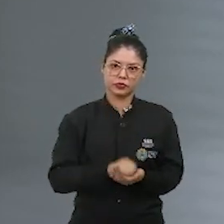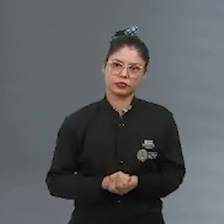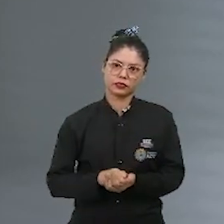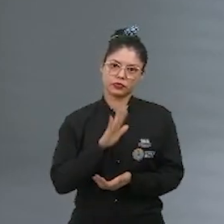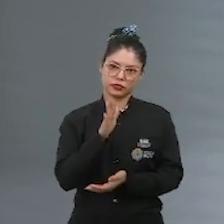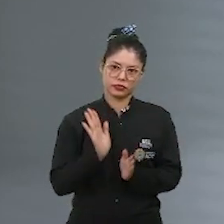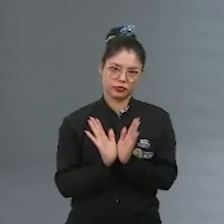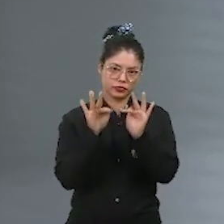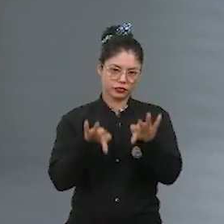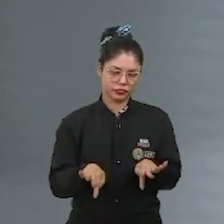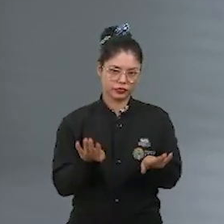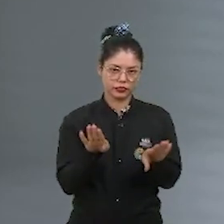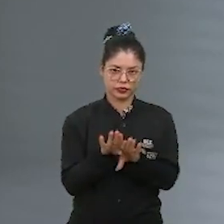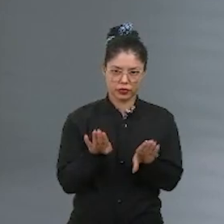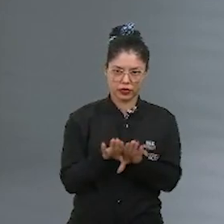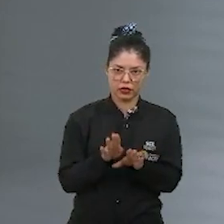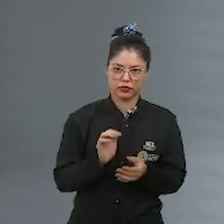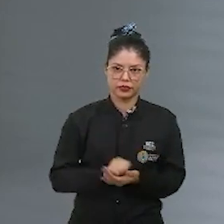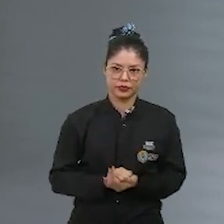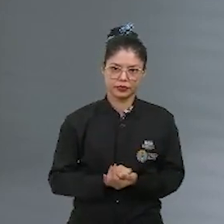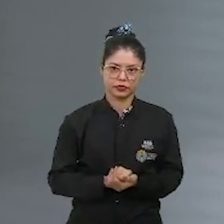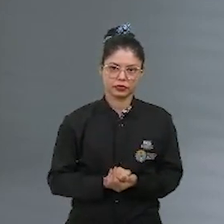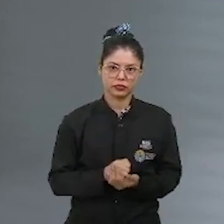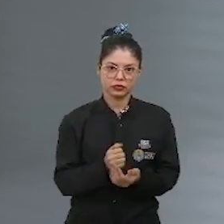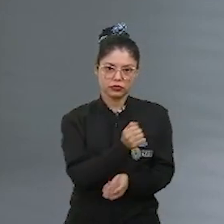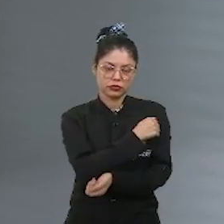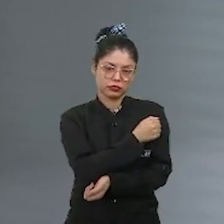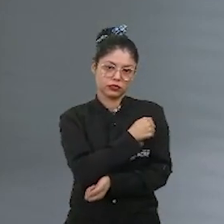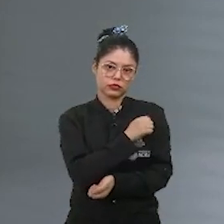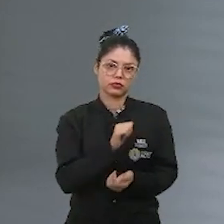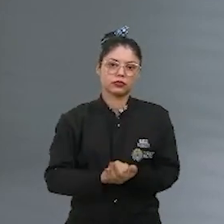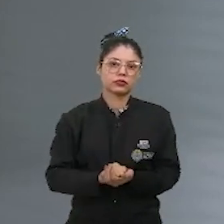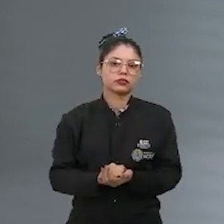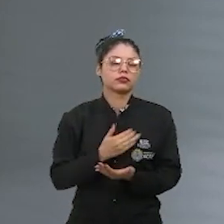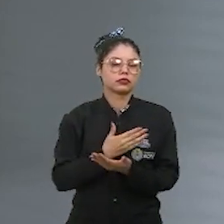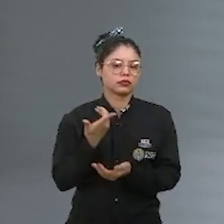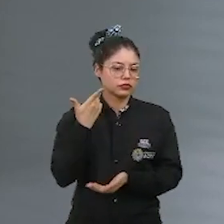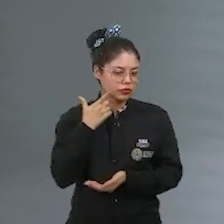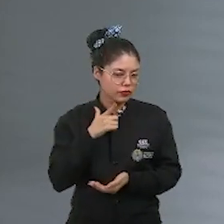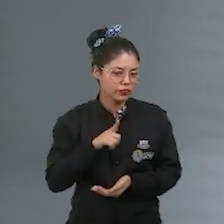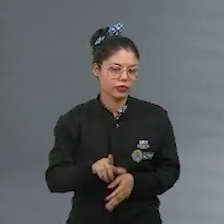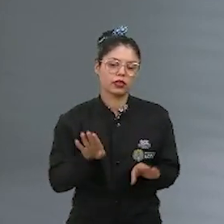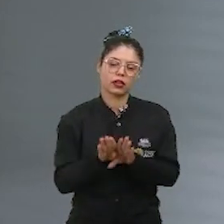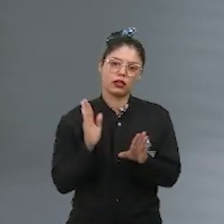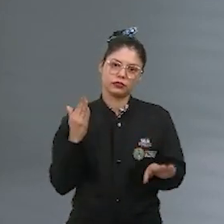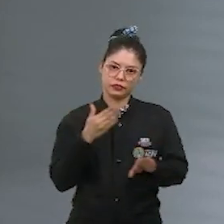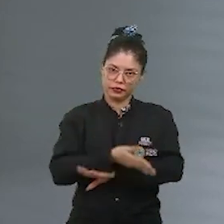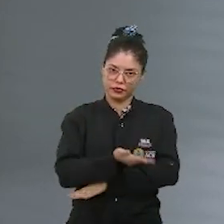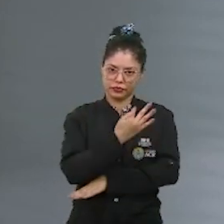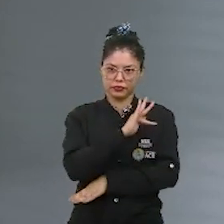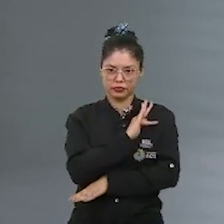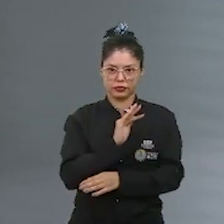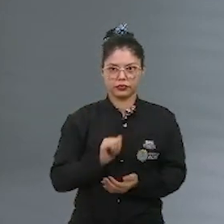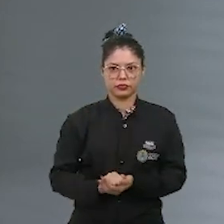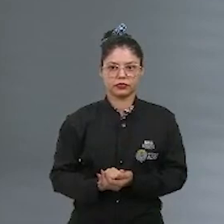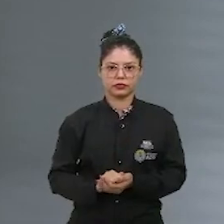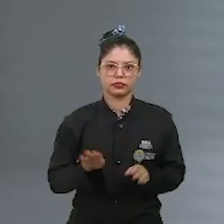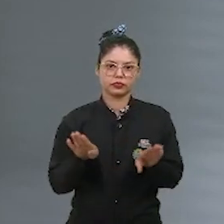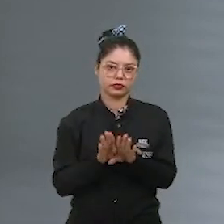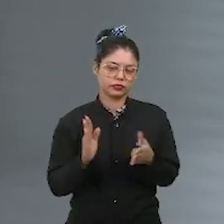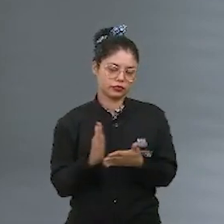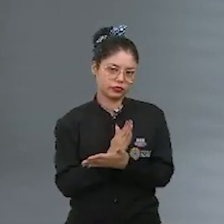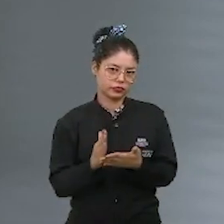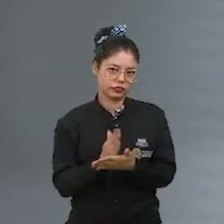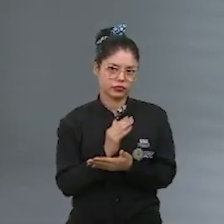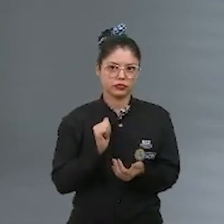que já finalizou o ensino médio, um aluno que deseja entrar na universidade, concorrer a uma bolsa, é alguém